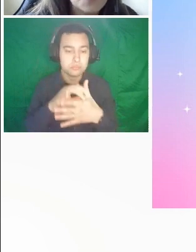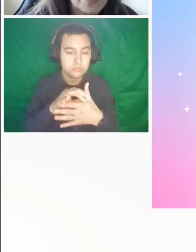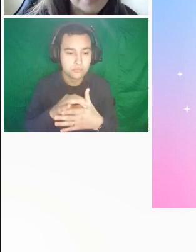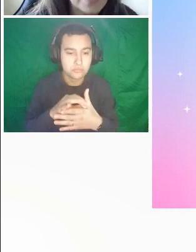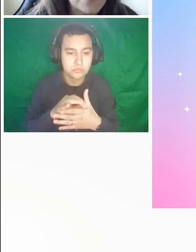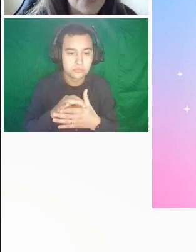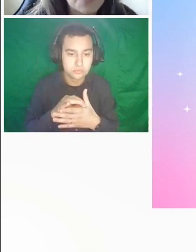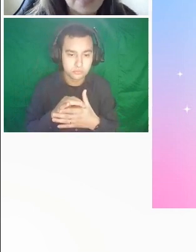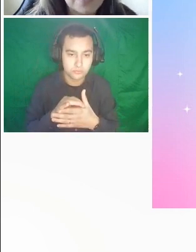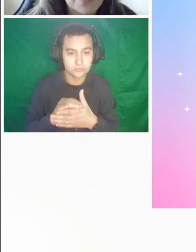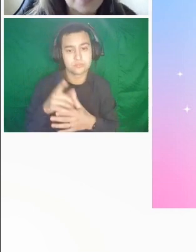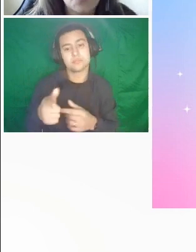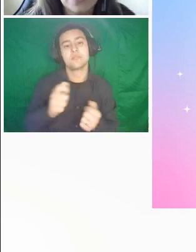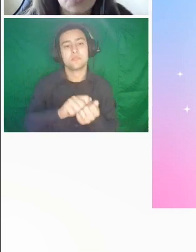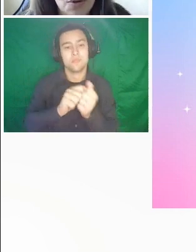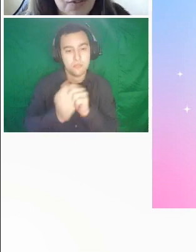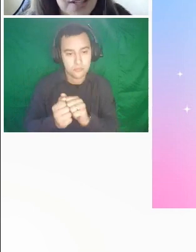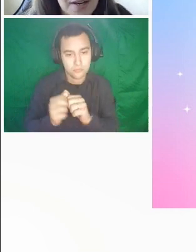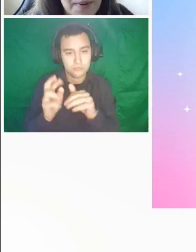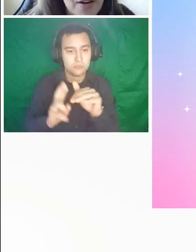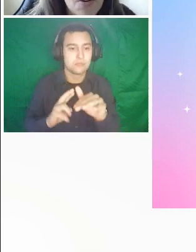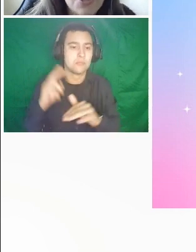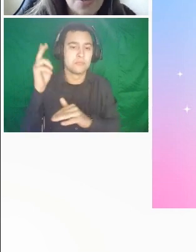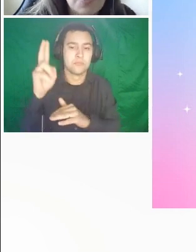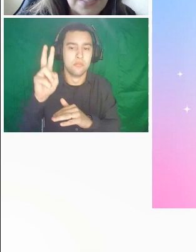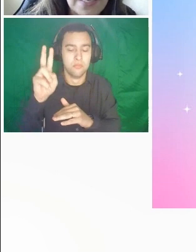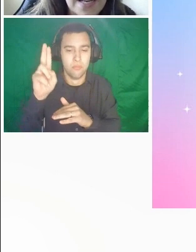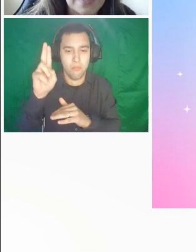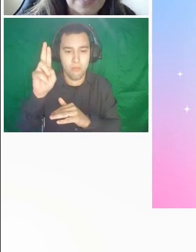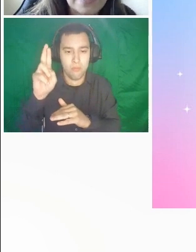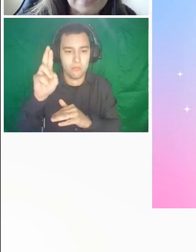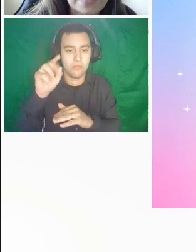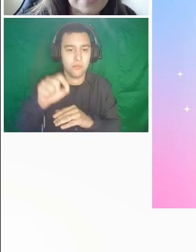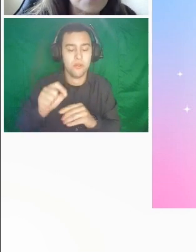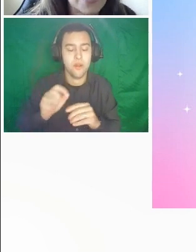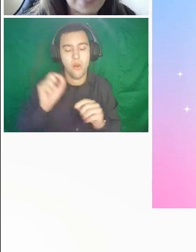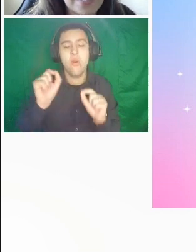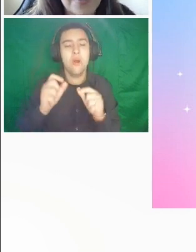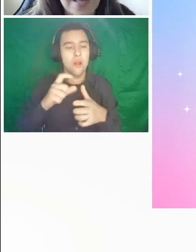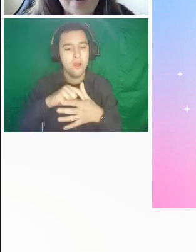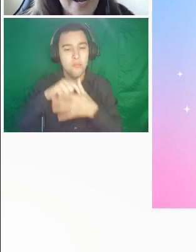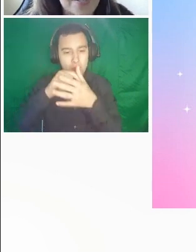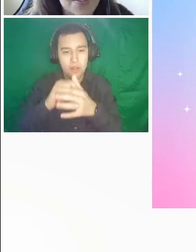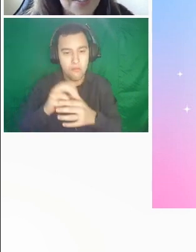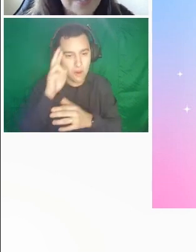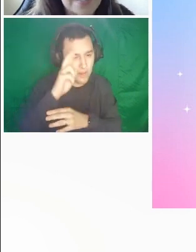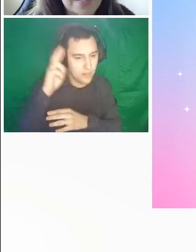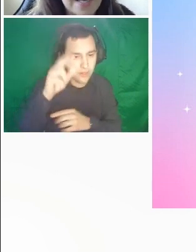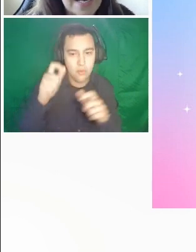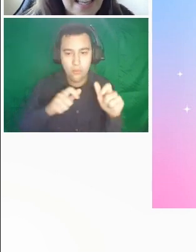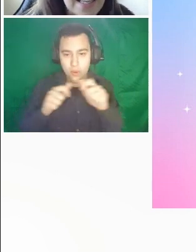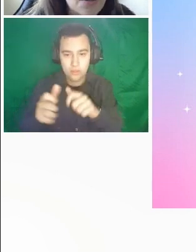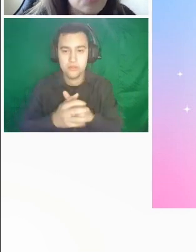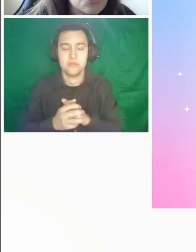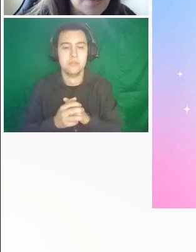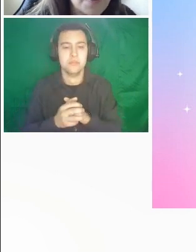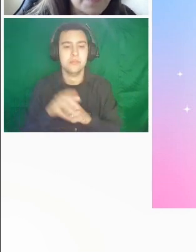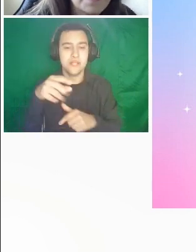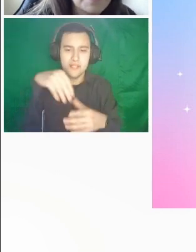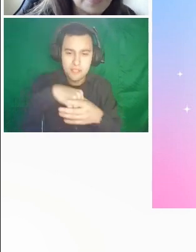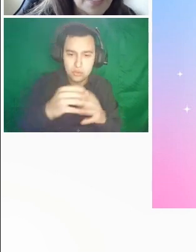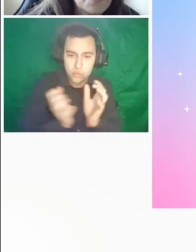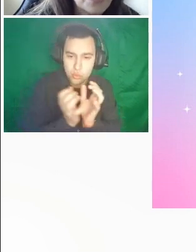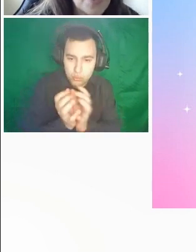tá passando por essa reformulação esse modelo novo de trabalho onde tá o líder aqui nesse sistema organizacional ágil ele tá dentro do